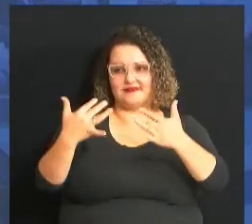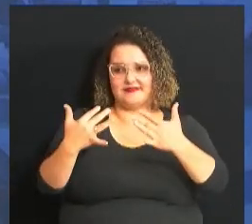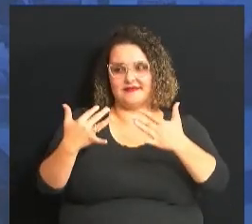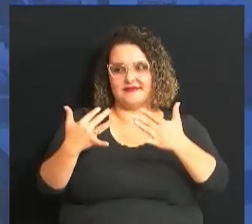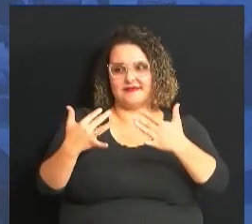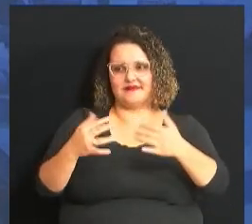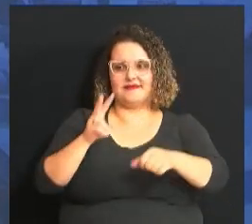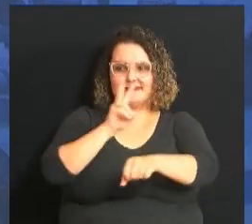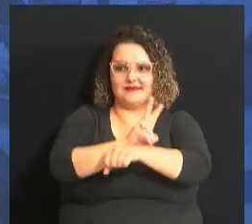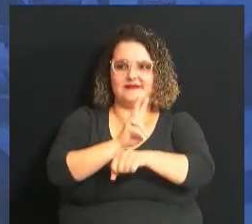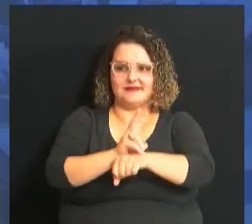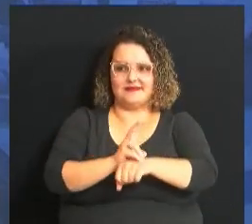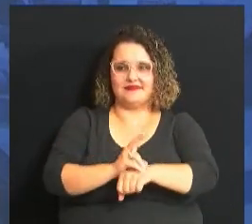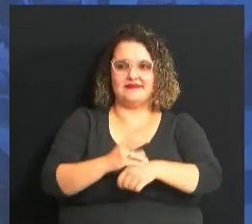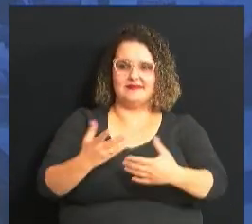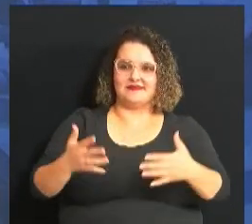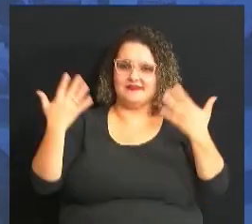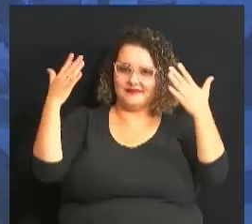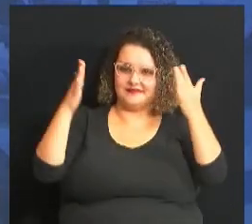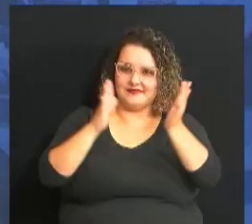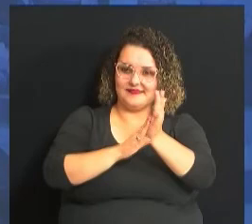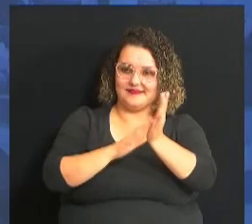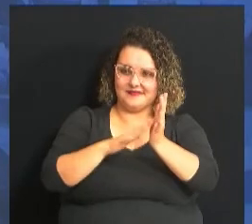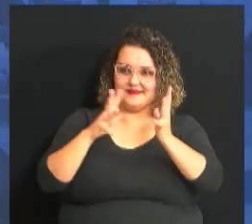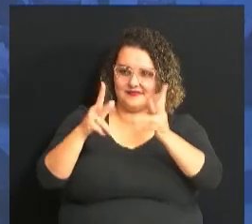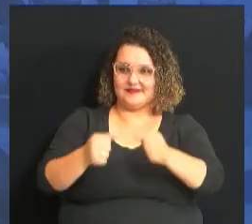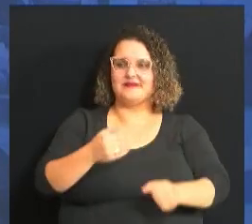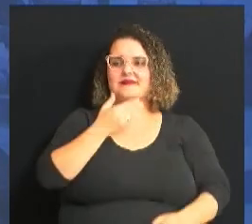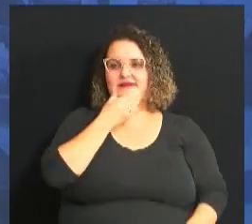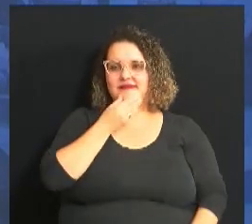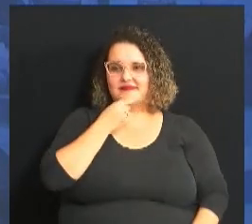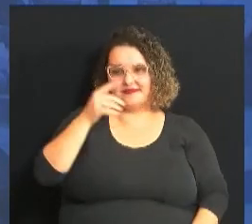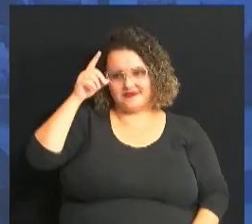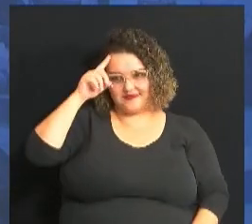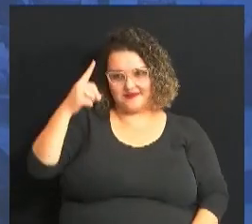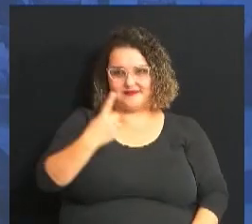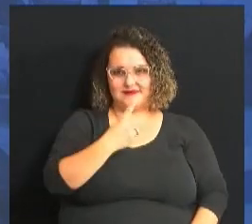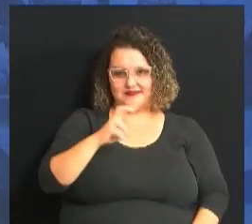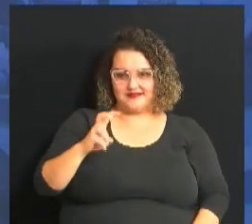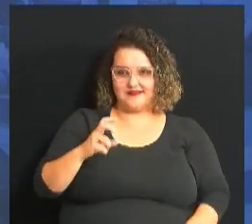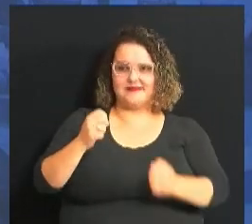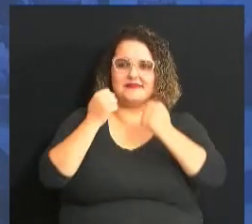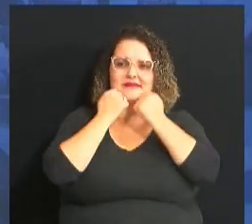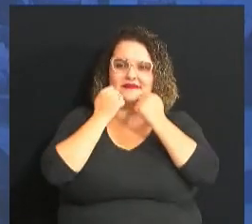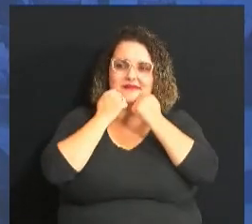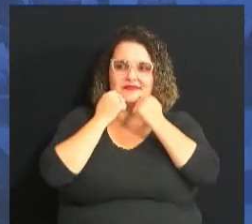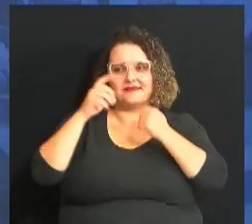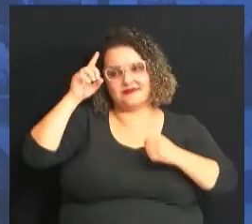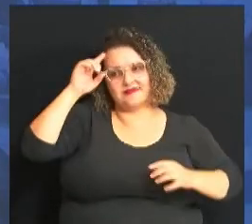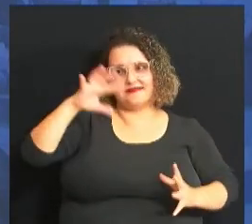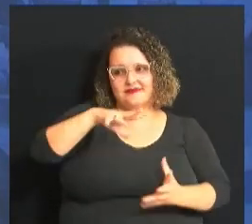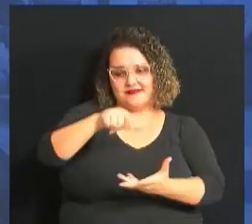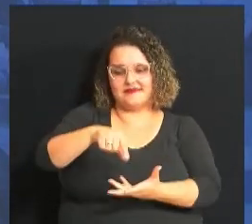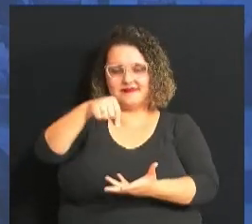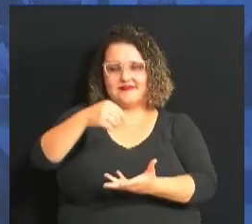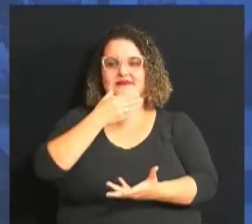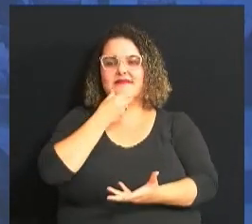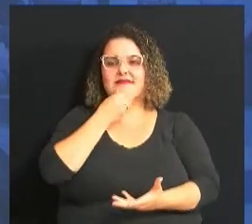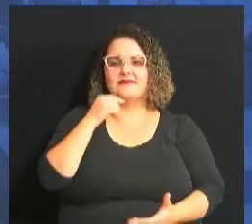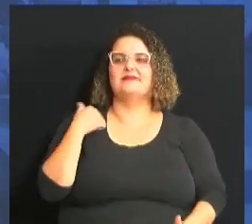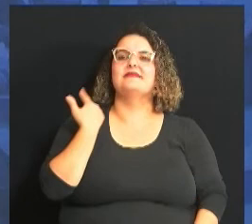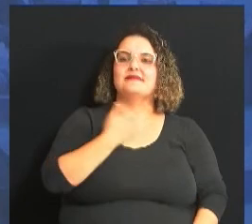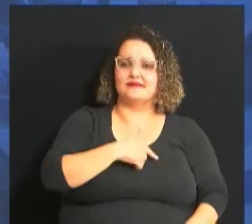cuida e fica aqui o nosso parabéns para todos os homens nesse dia 15 de julho, Dia Internacional do Homem, e o nosso